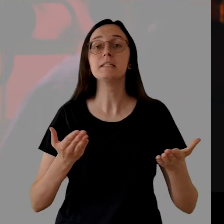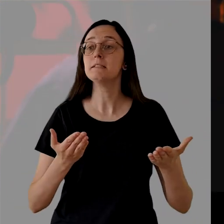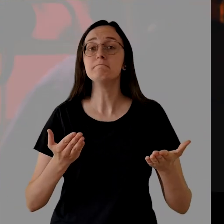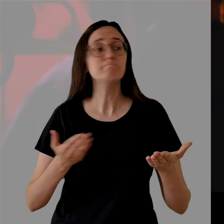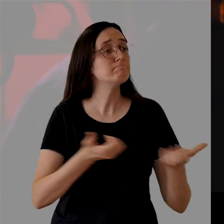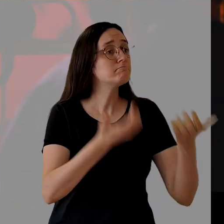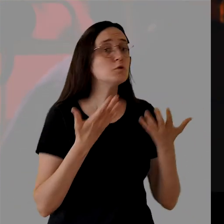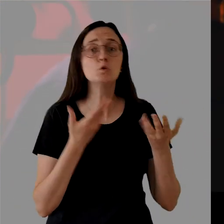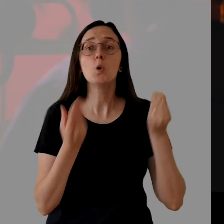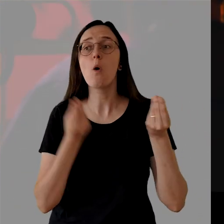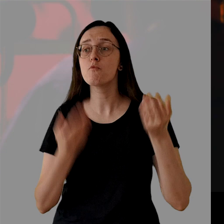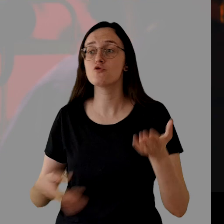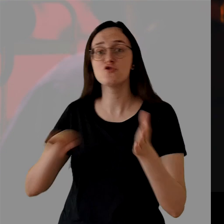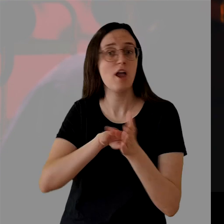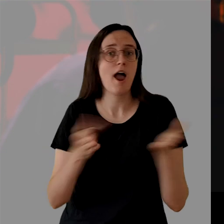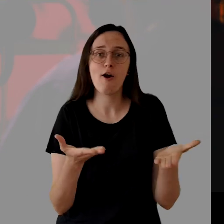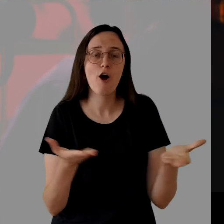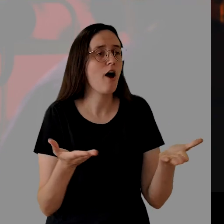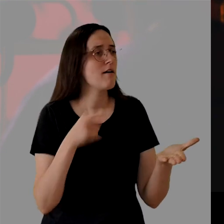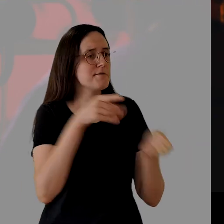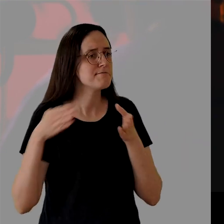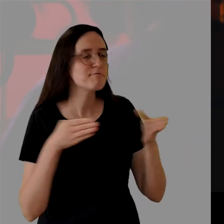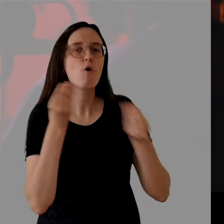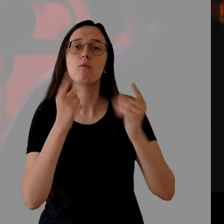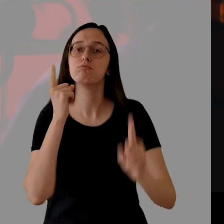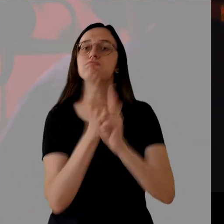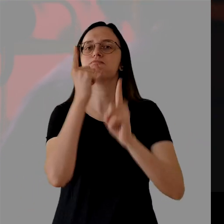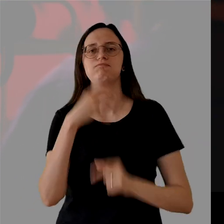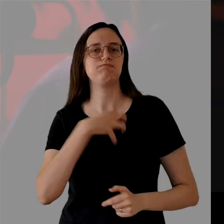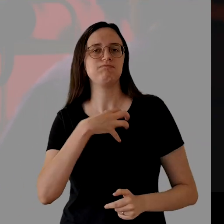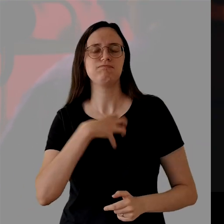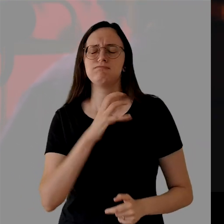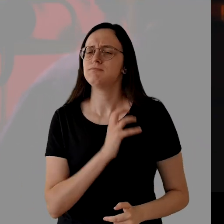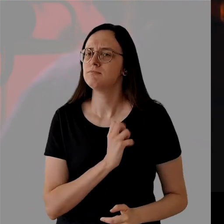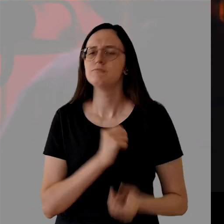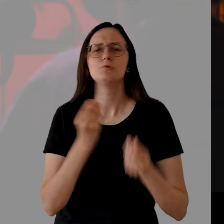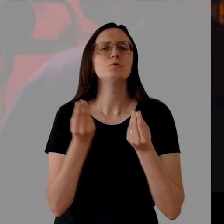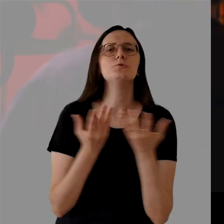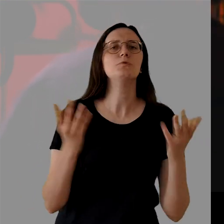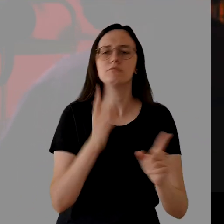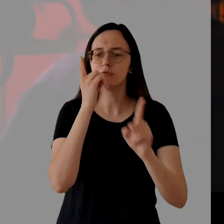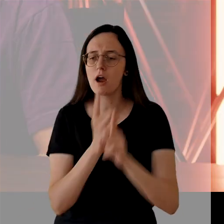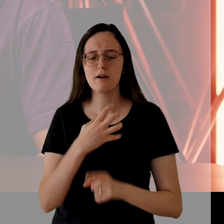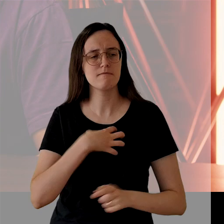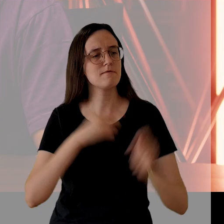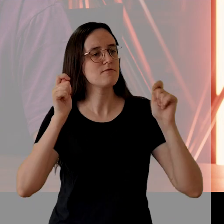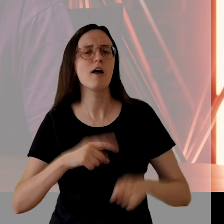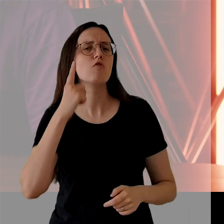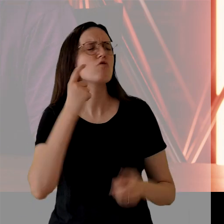como que você chegou até essa carreira, como que você descobriu essa paixão, essa aptidão aí pelo